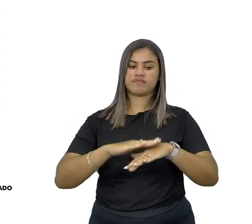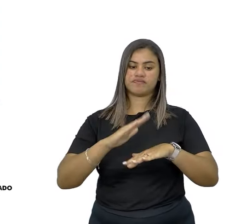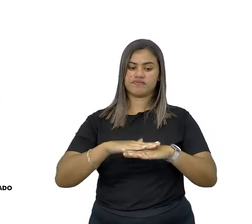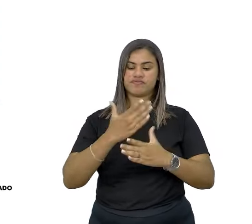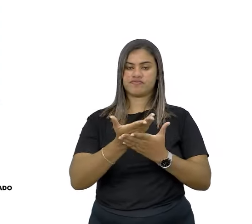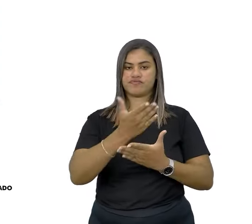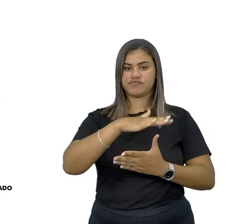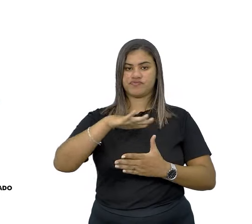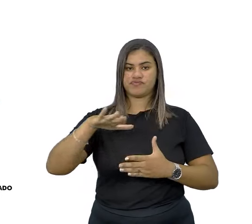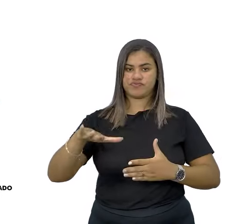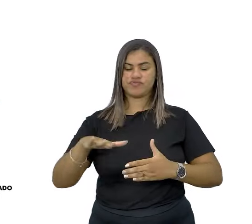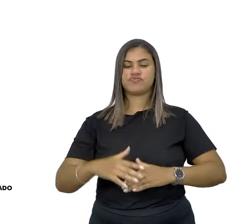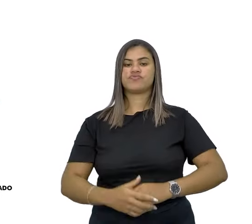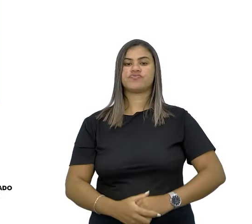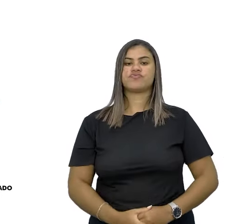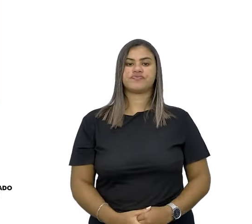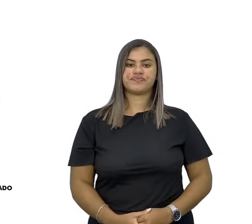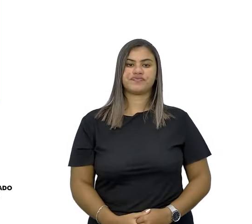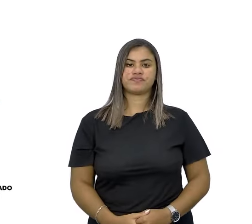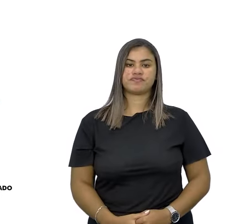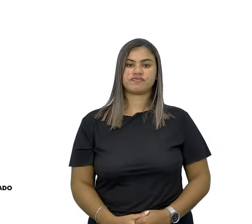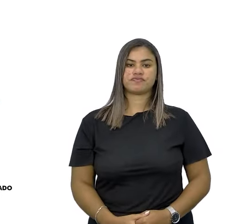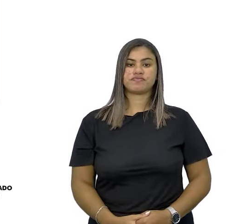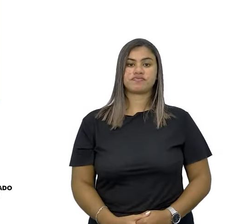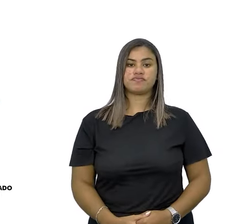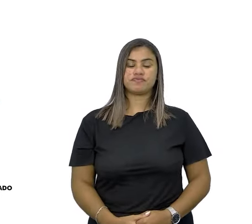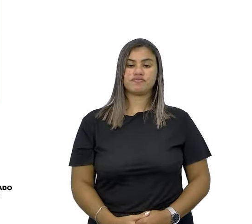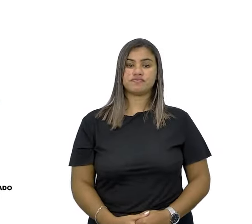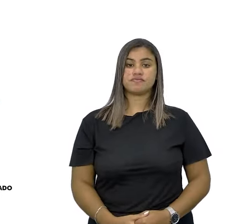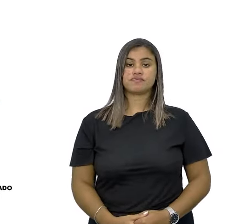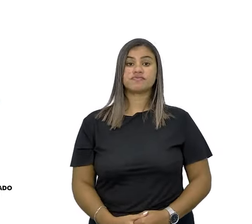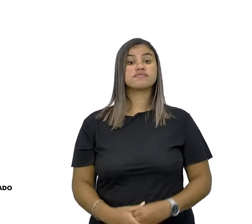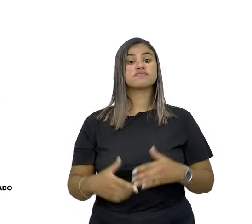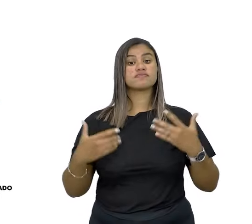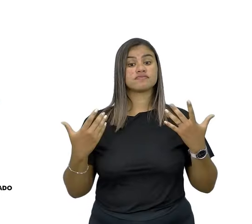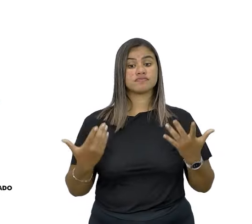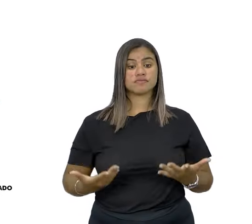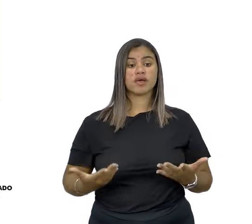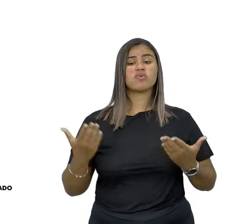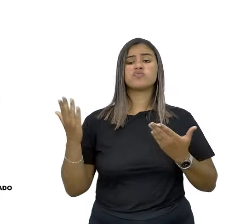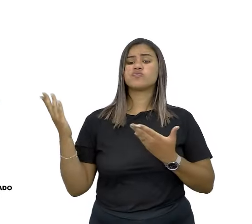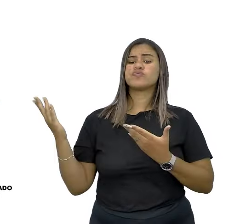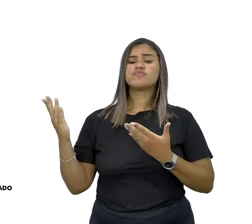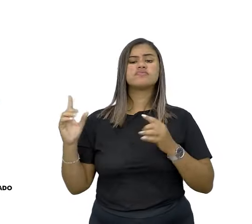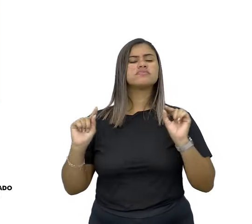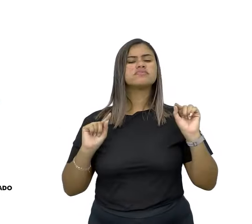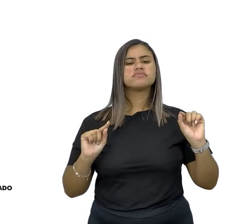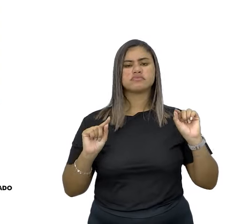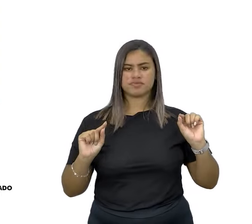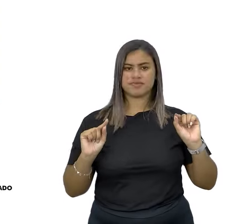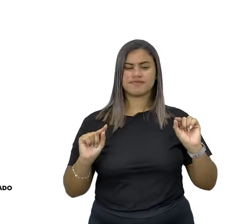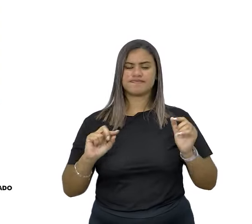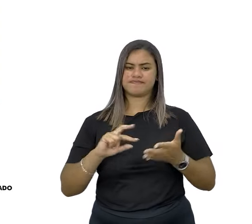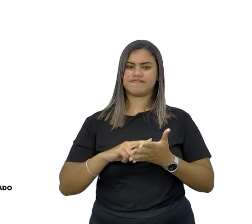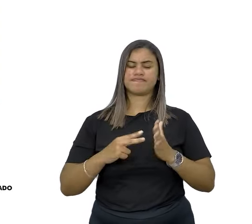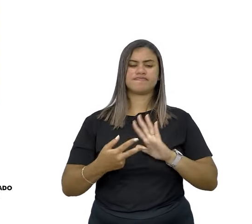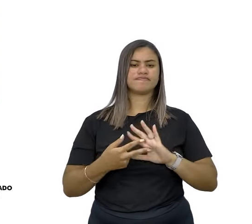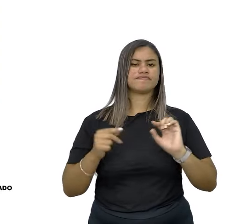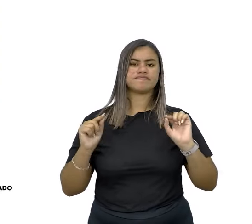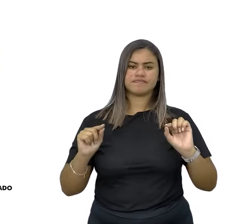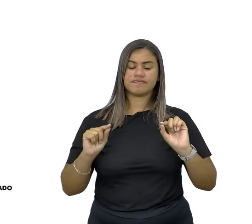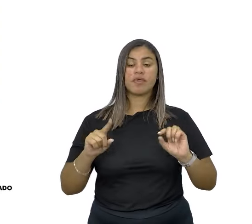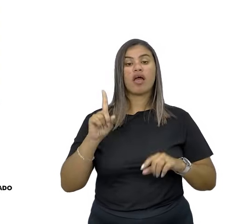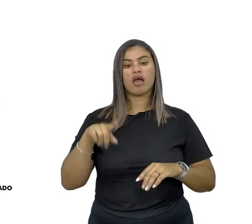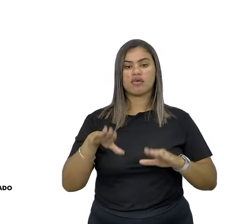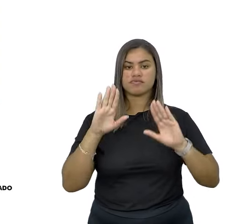dos estudantes nesses momentos. Então, aqui o que a gente vai trazer de, assim, que é o